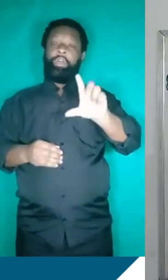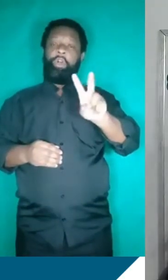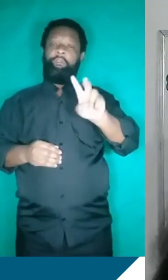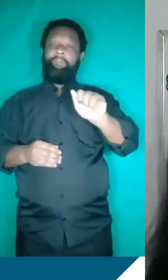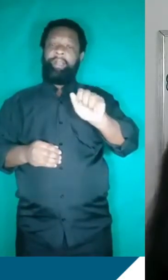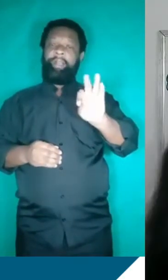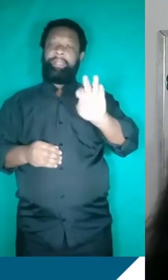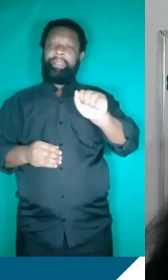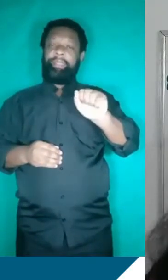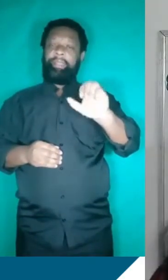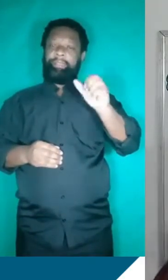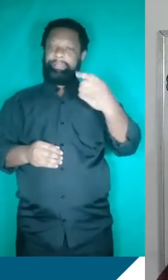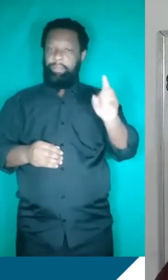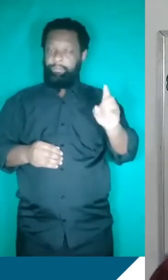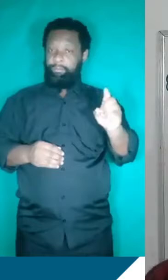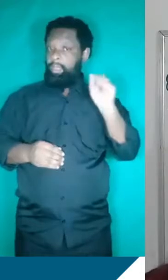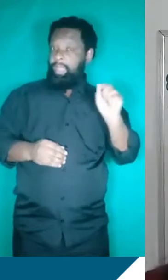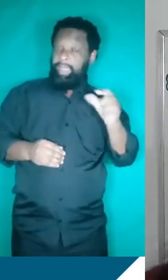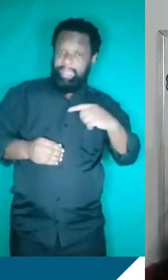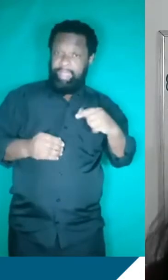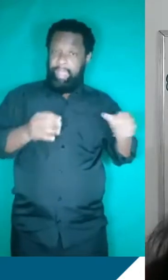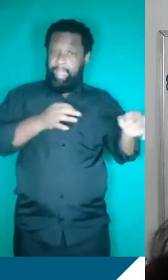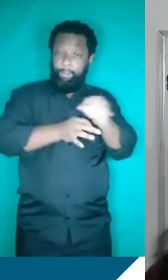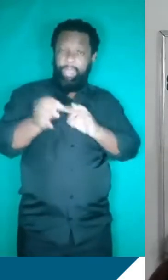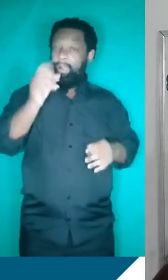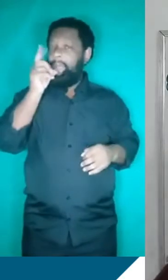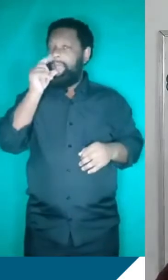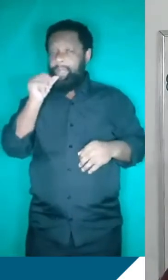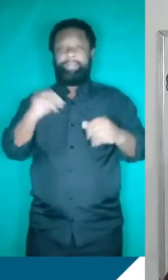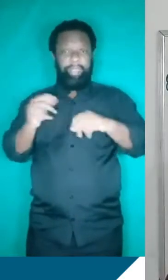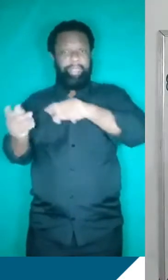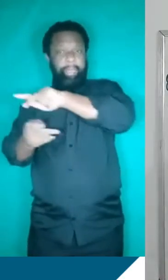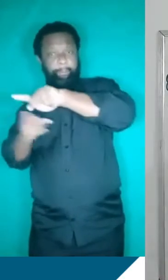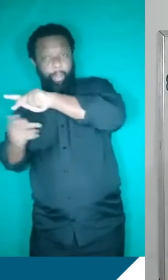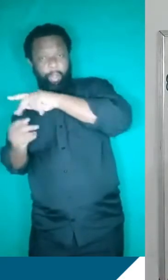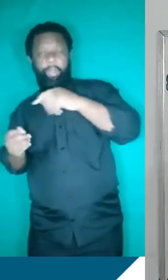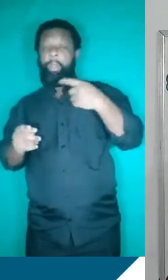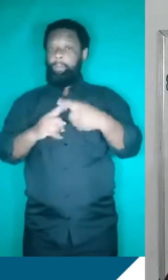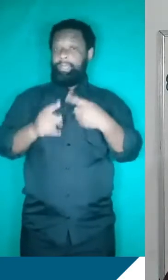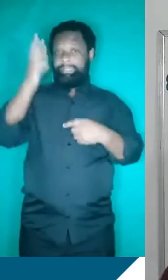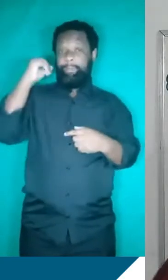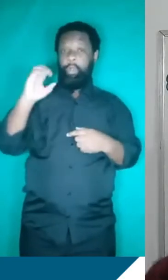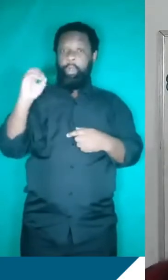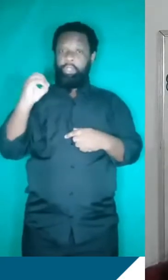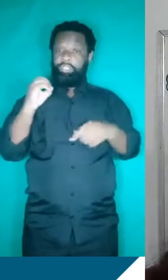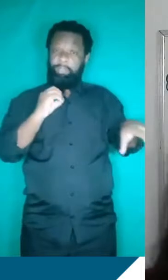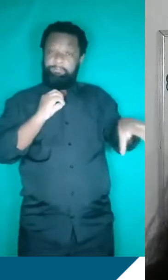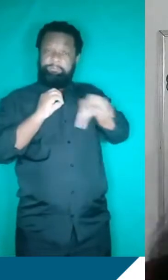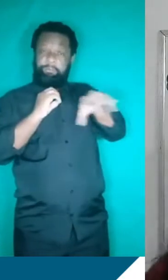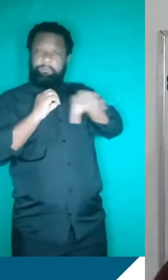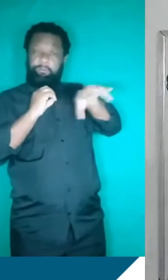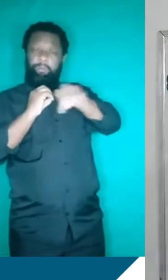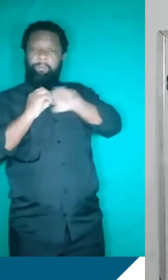solvatação. Pessoal, as moléculas de água, elas têm polaridade. Nós sabemos que o oxigênio ele puxa os elétrons da ligação, então